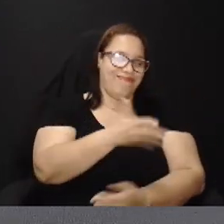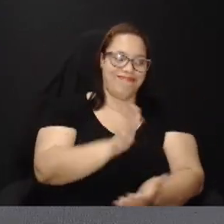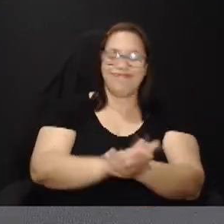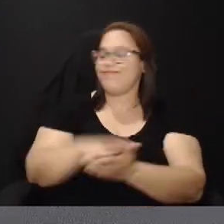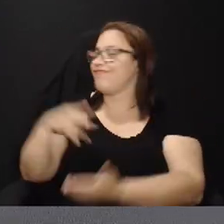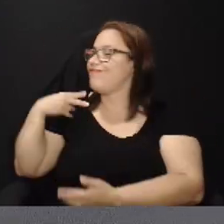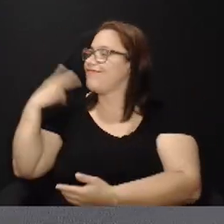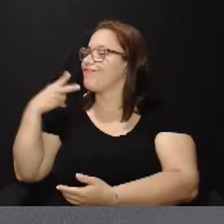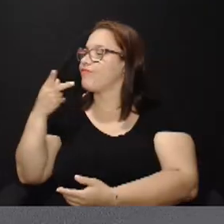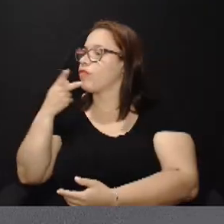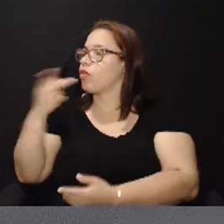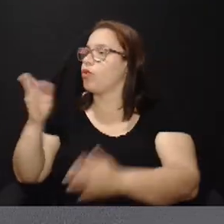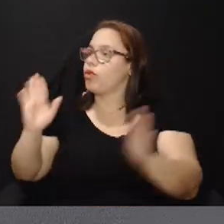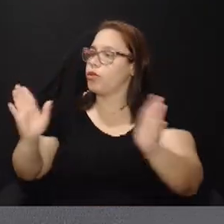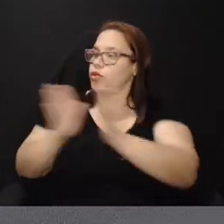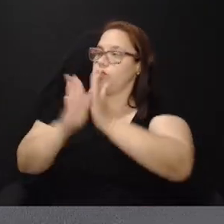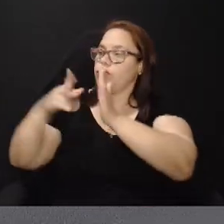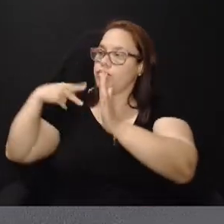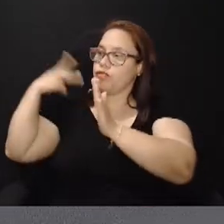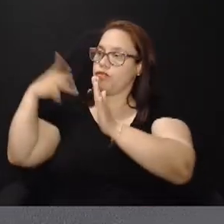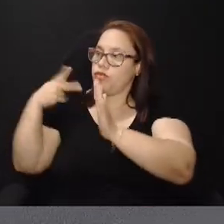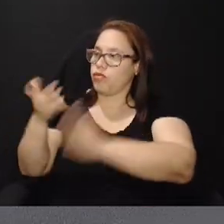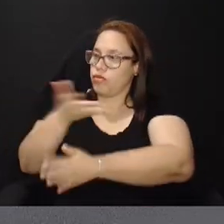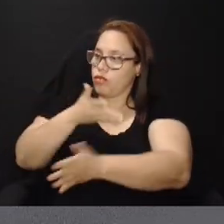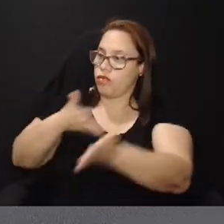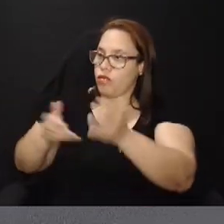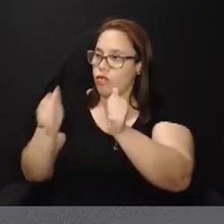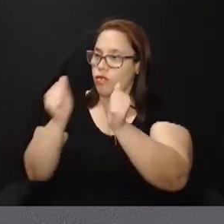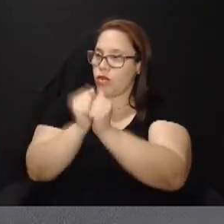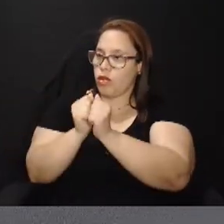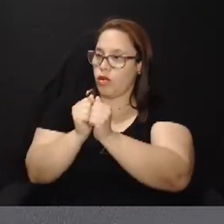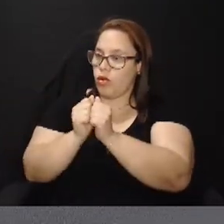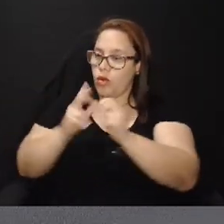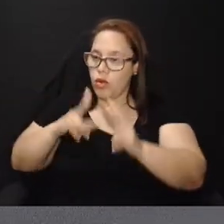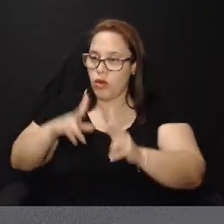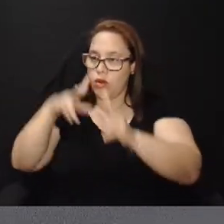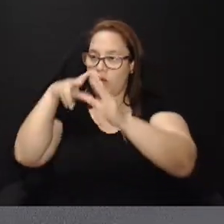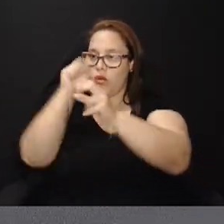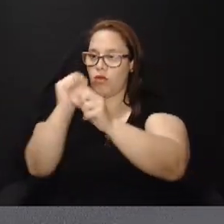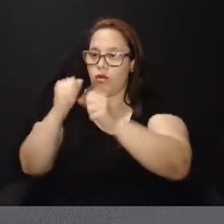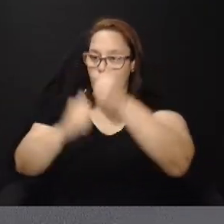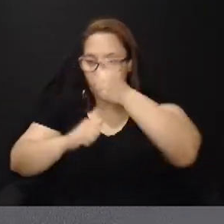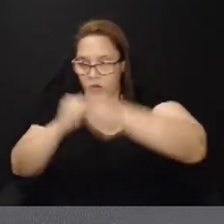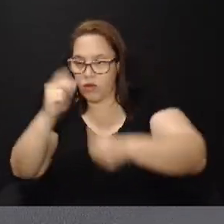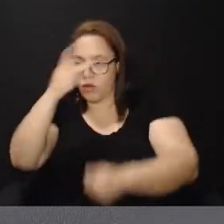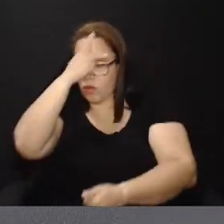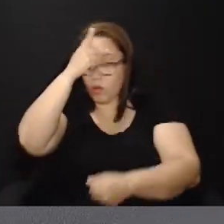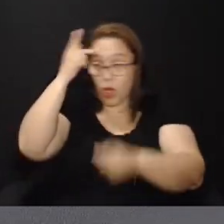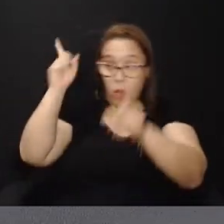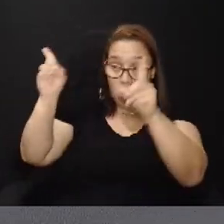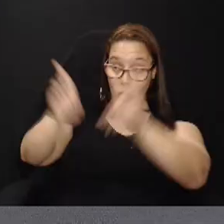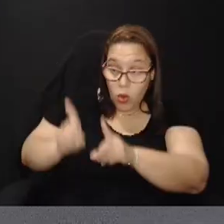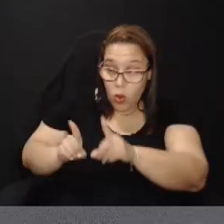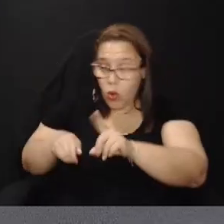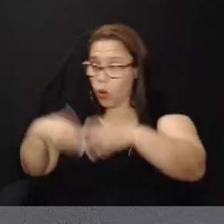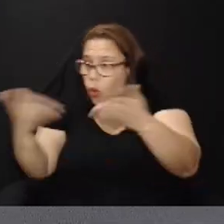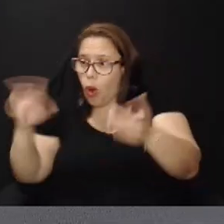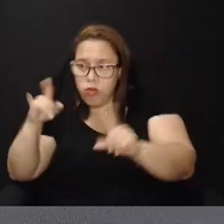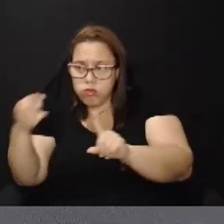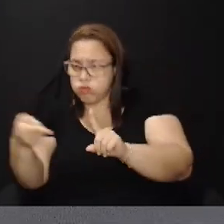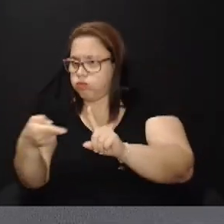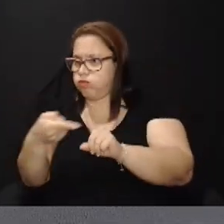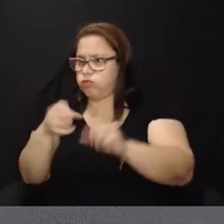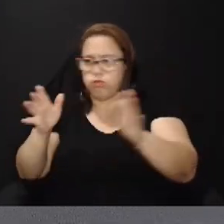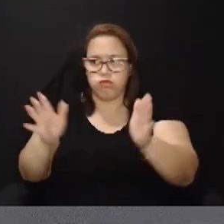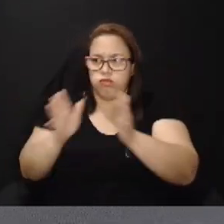frente parlamentar na qual você está presidindo, que é pelo fortalecimento do esporte para as pessoas com deficiência. Qual que é o objetivo dessa frente? É